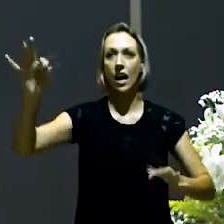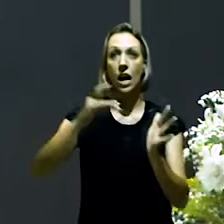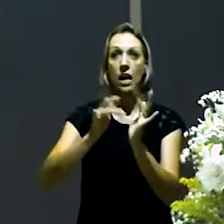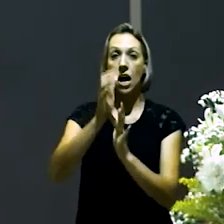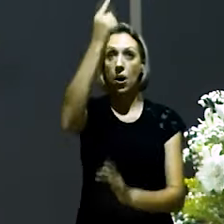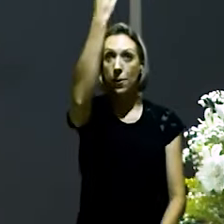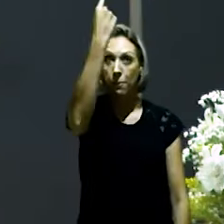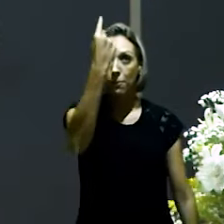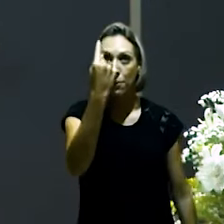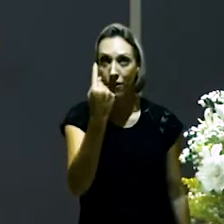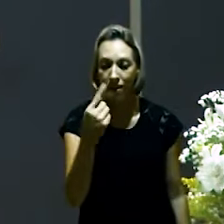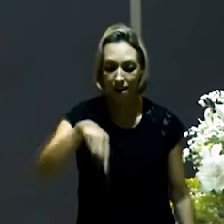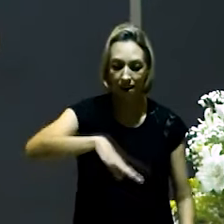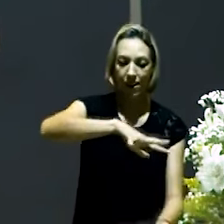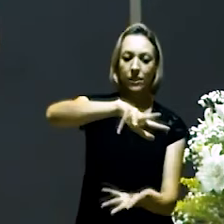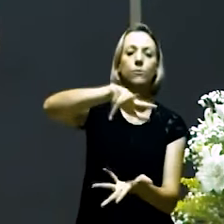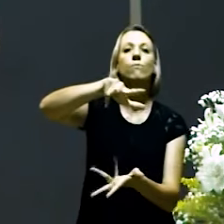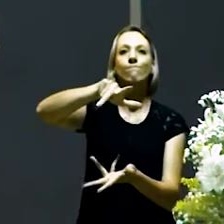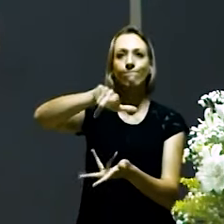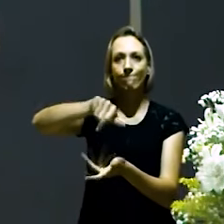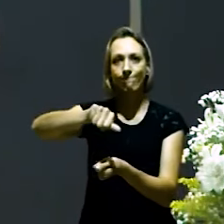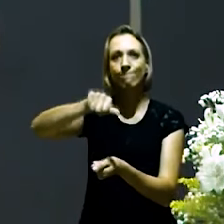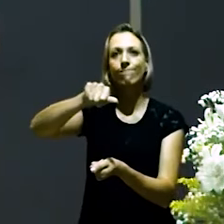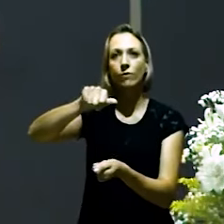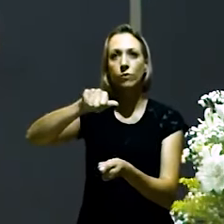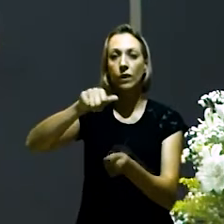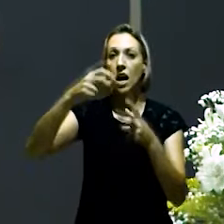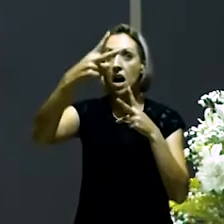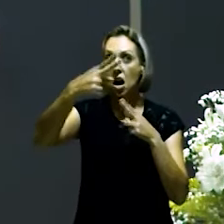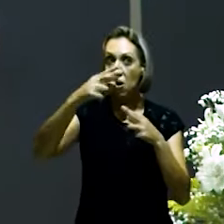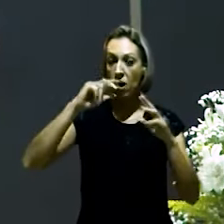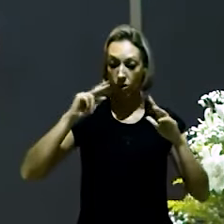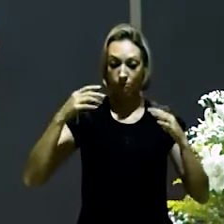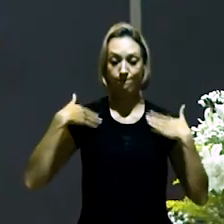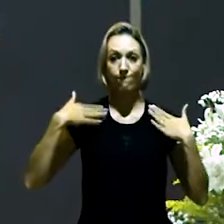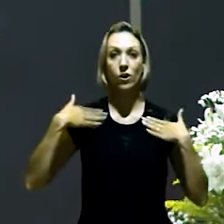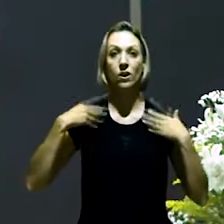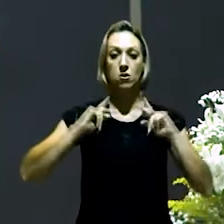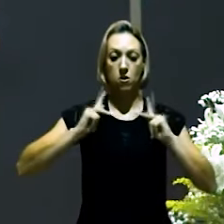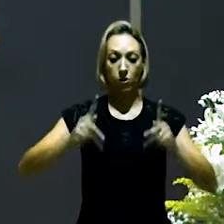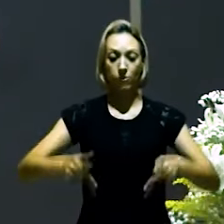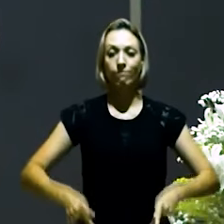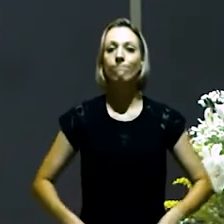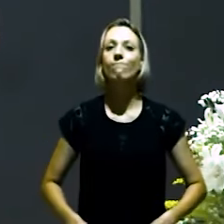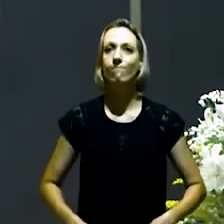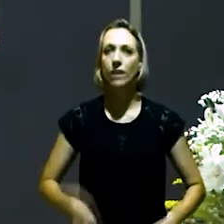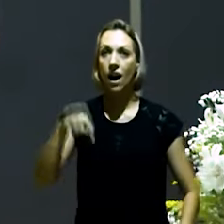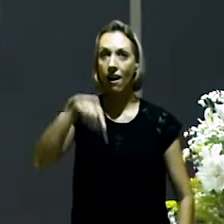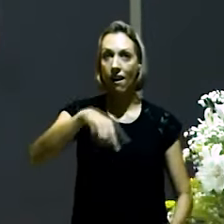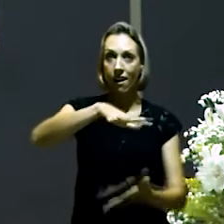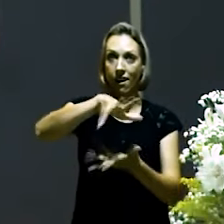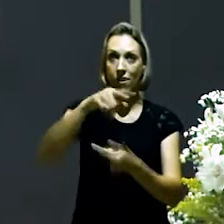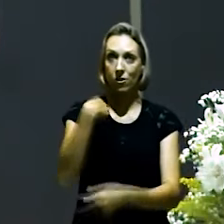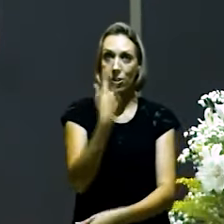nós estávamos feitos reféns. Ele foi até o ambiente onde nós estávamos enjaulados por causa do pecado.